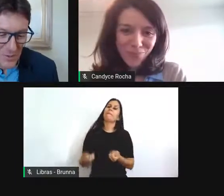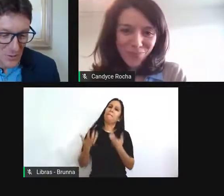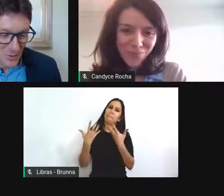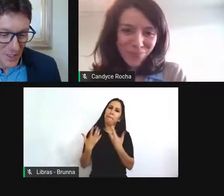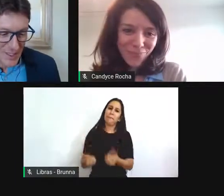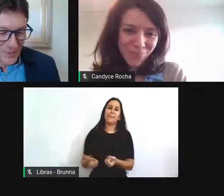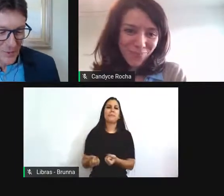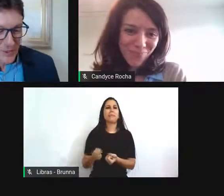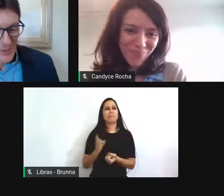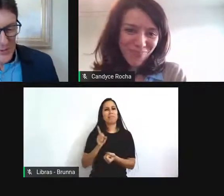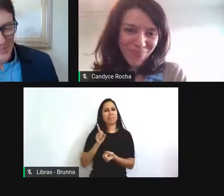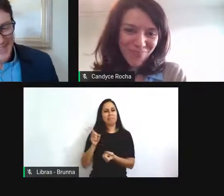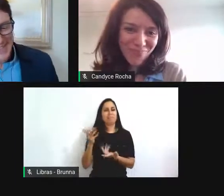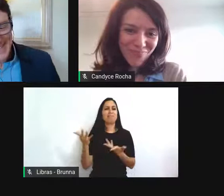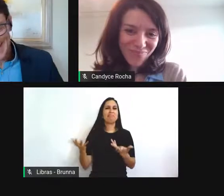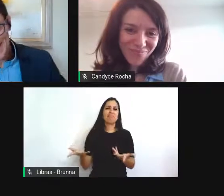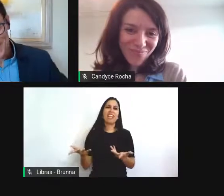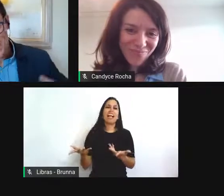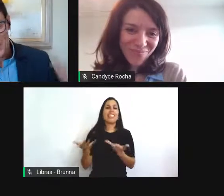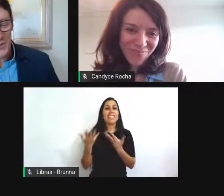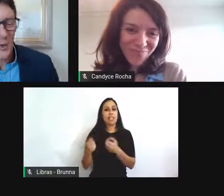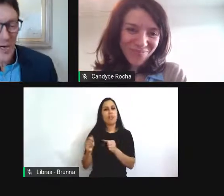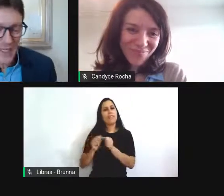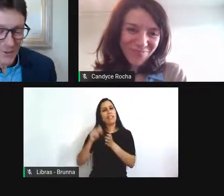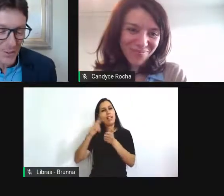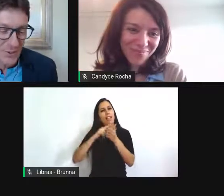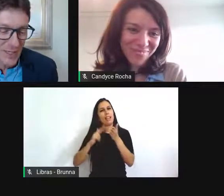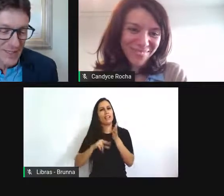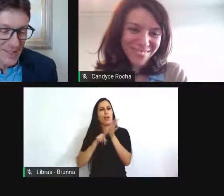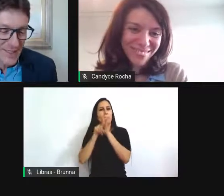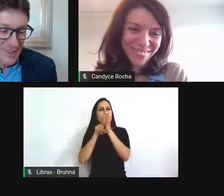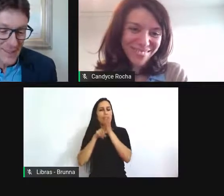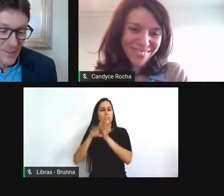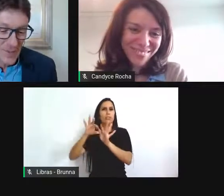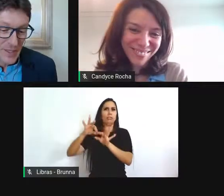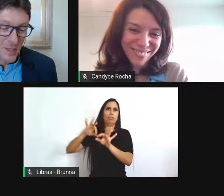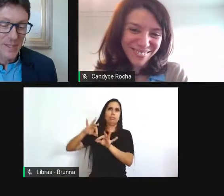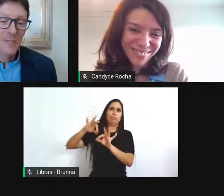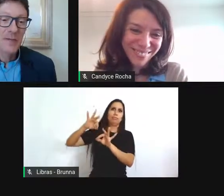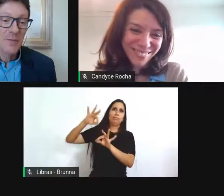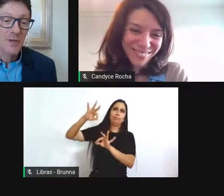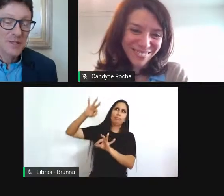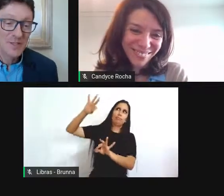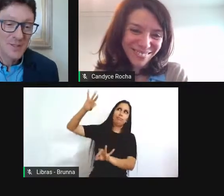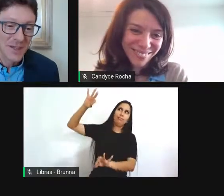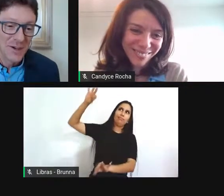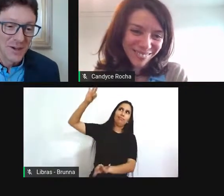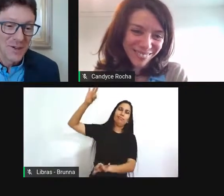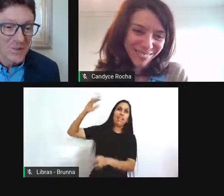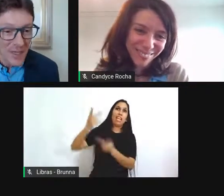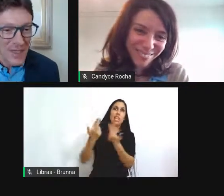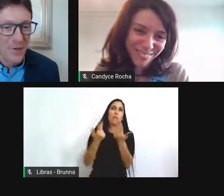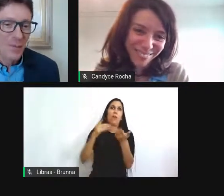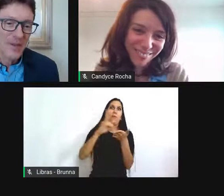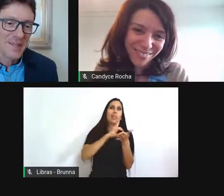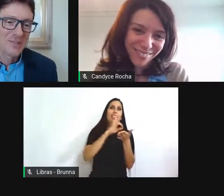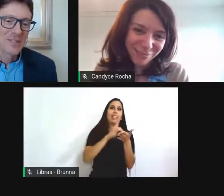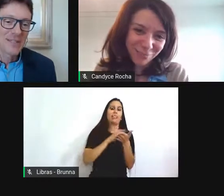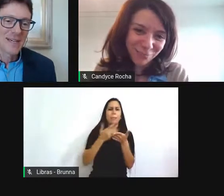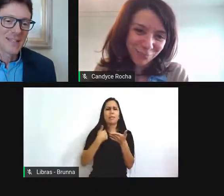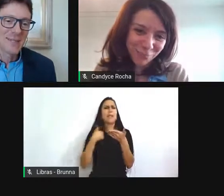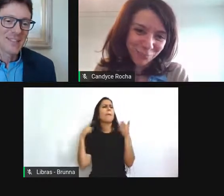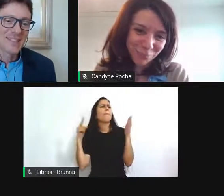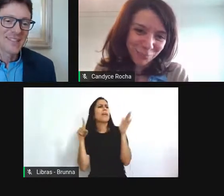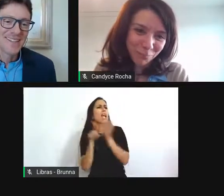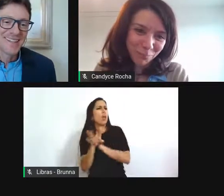ele mesmo disse, um relatório de pesquisa que ficou tão grande quanto uma dissertação. Mas a minha pergunta final, valeu a pena?